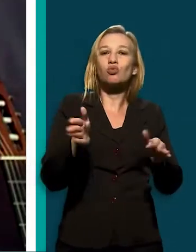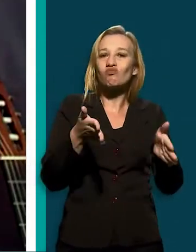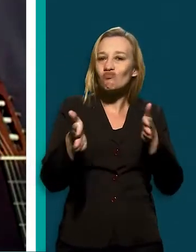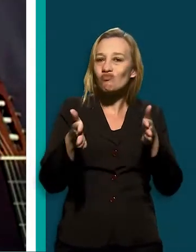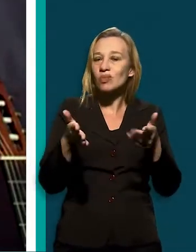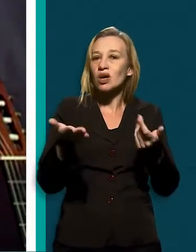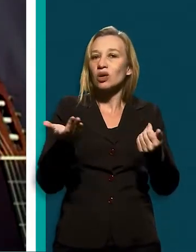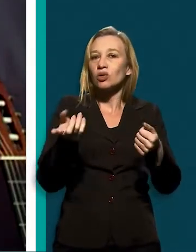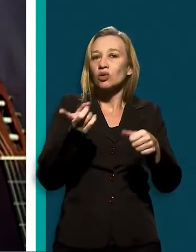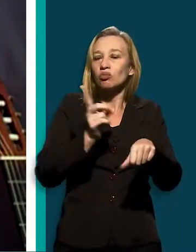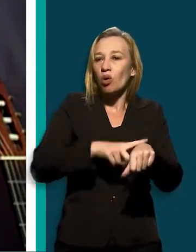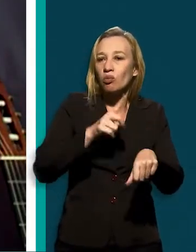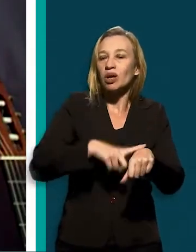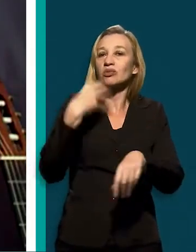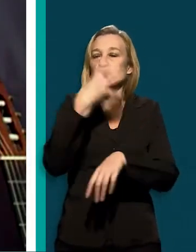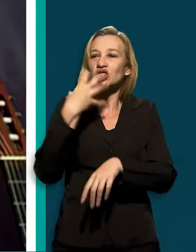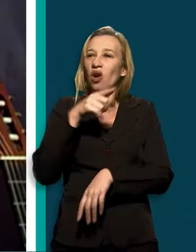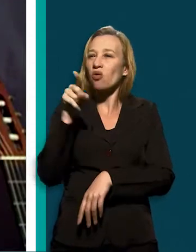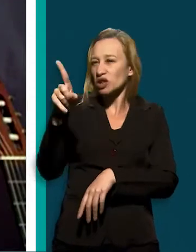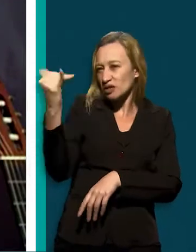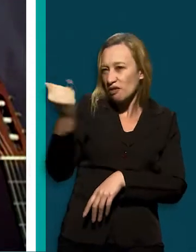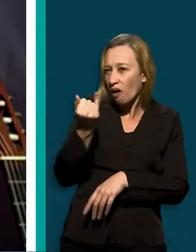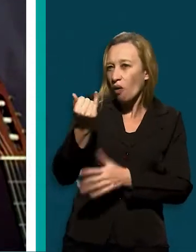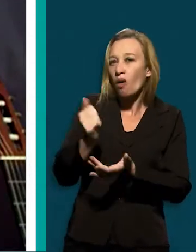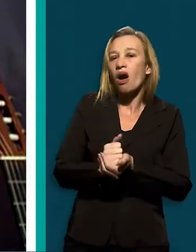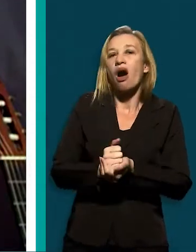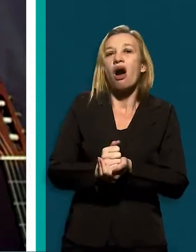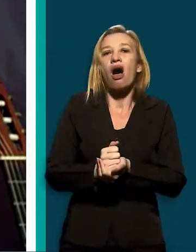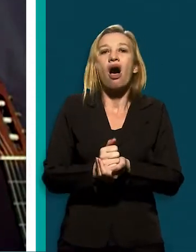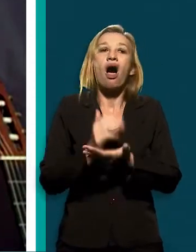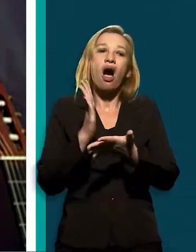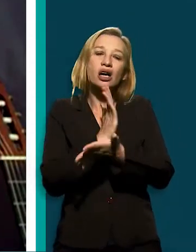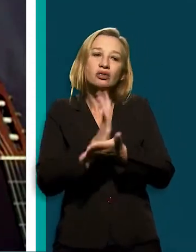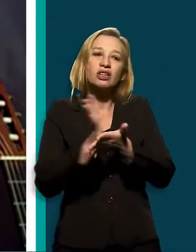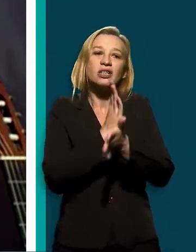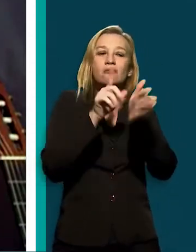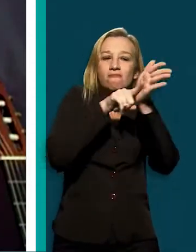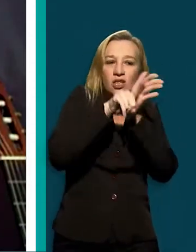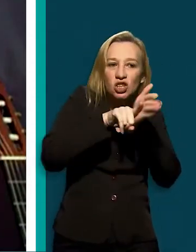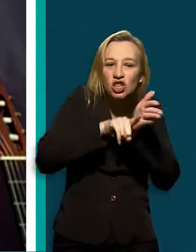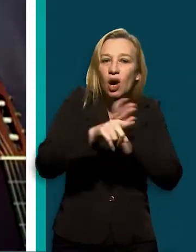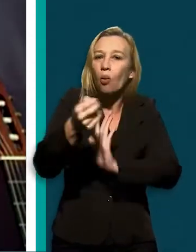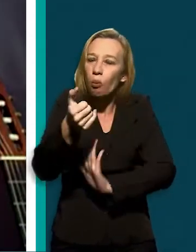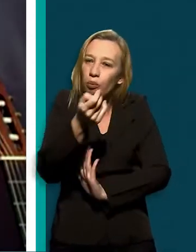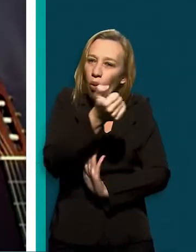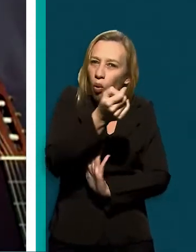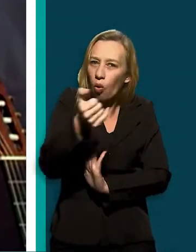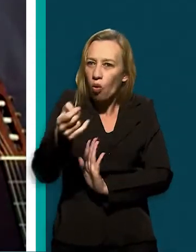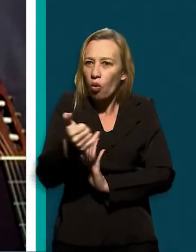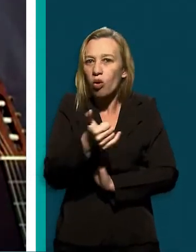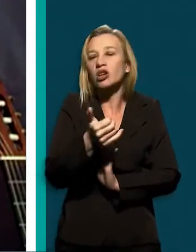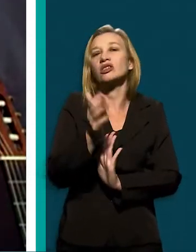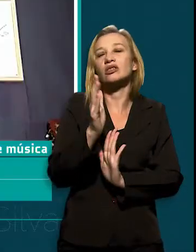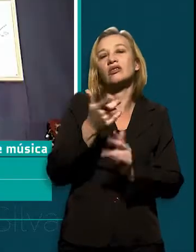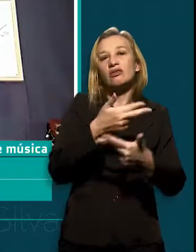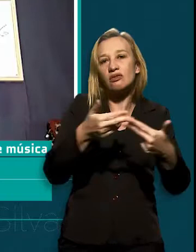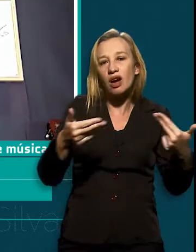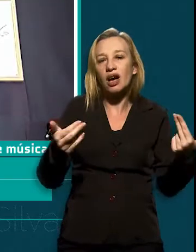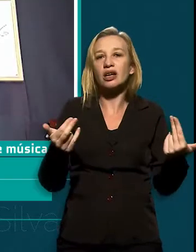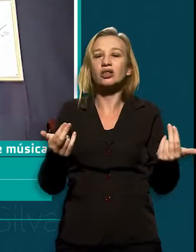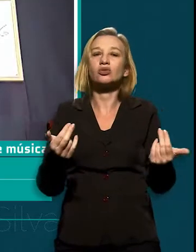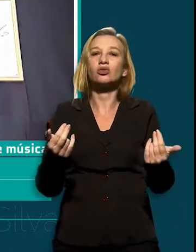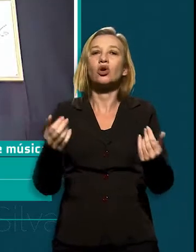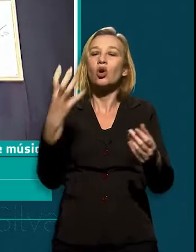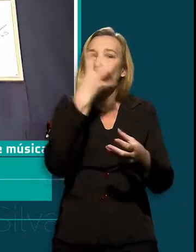meio musical, assim, né? Como você disse, eu tento, às vezes, pesquisar um pouco. Então, isso já era uma tendência que